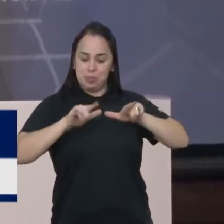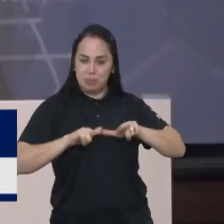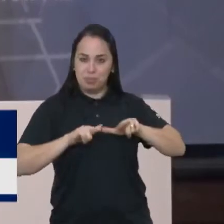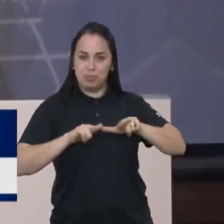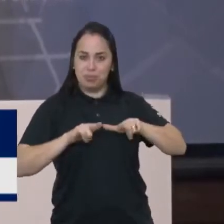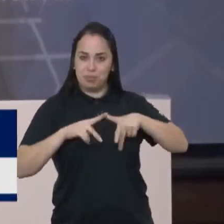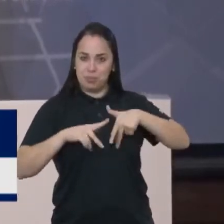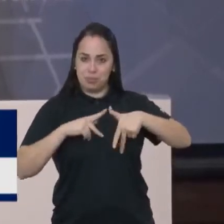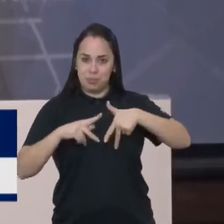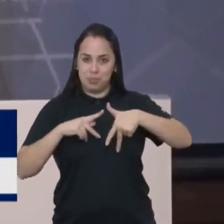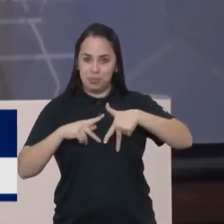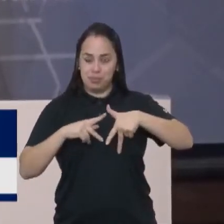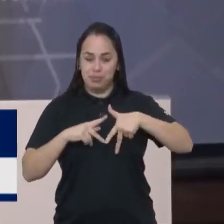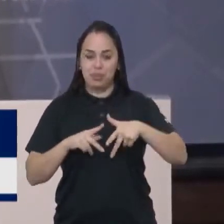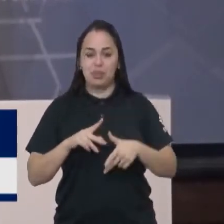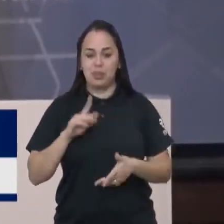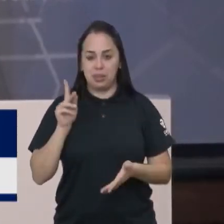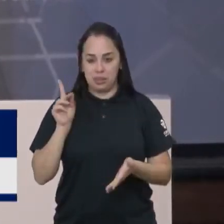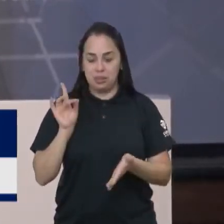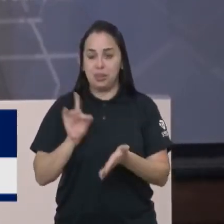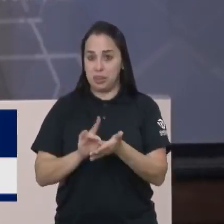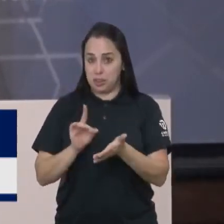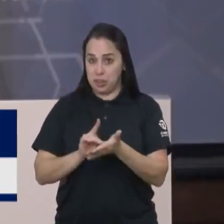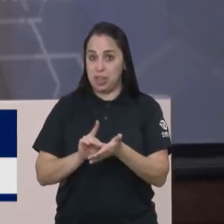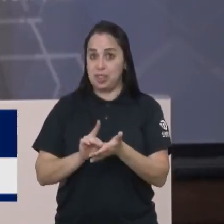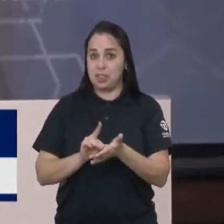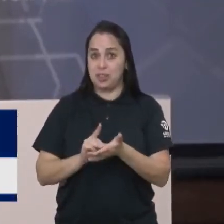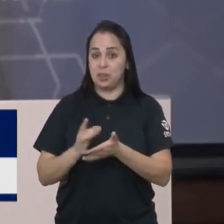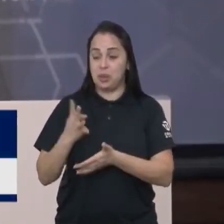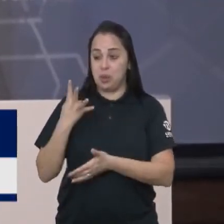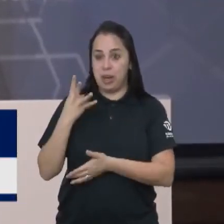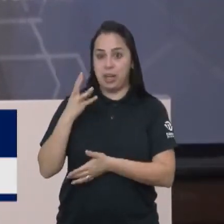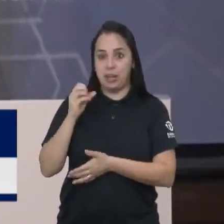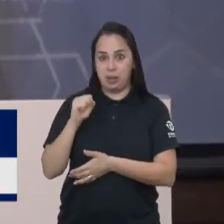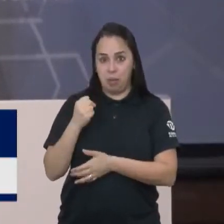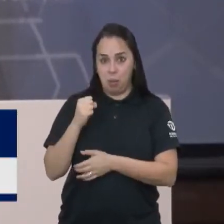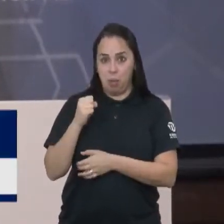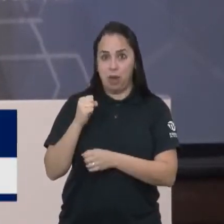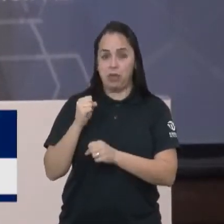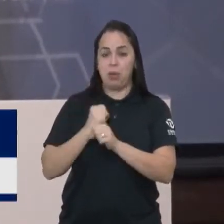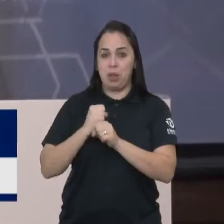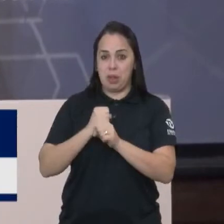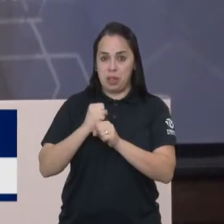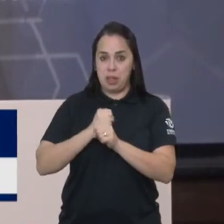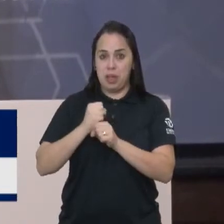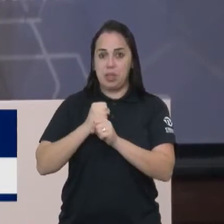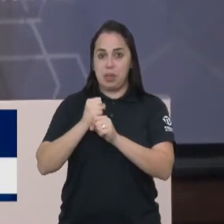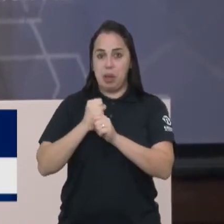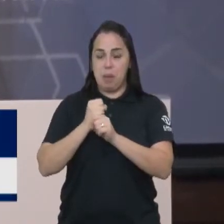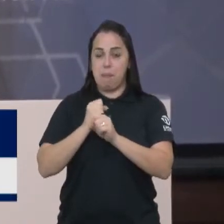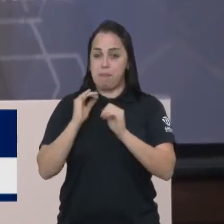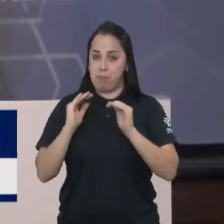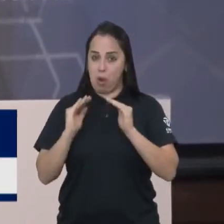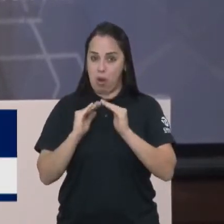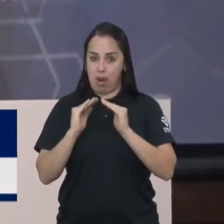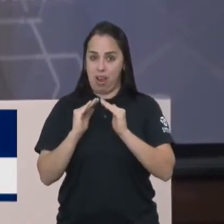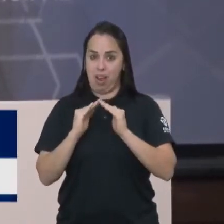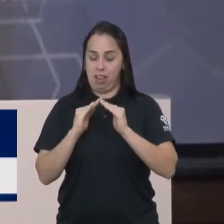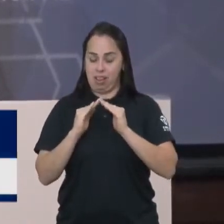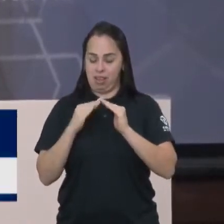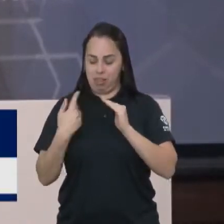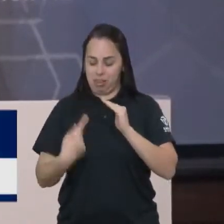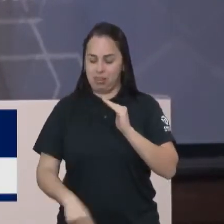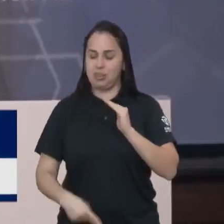joseense. Em verdade, após 48 anos vivendo e fincando raízes nesta progressista